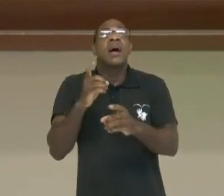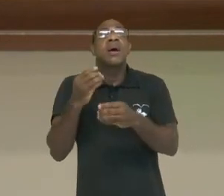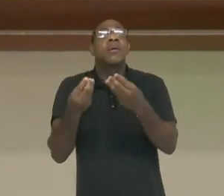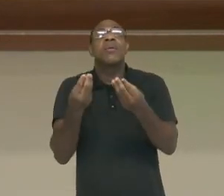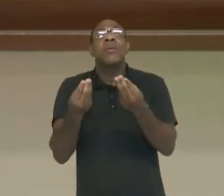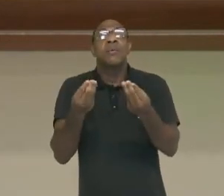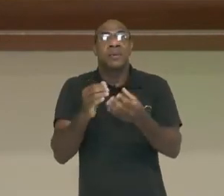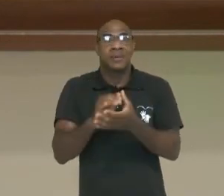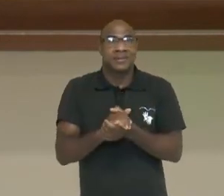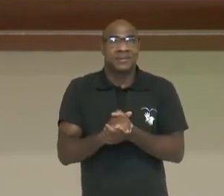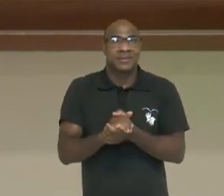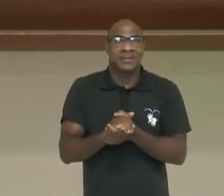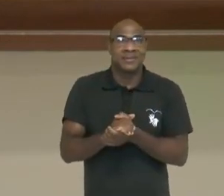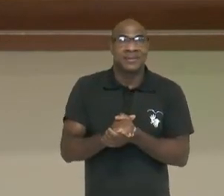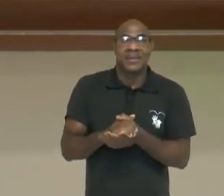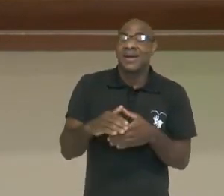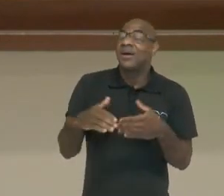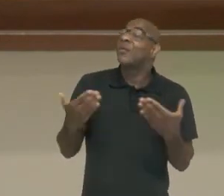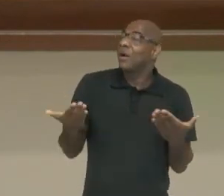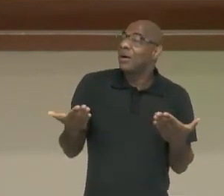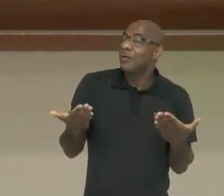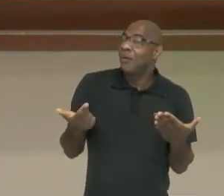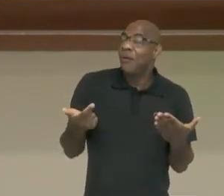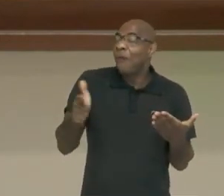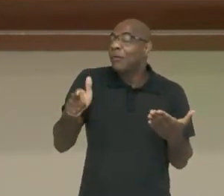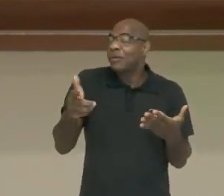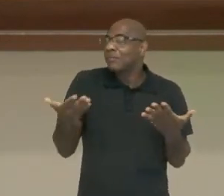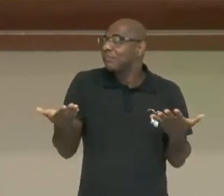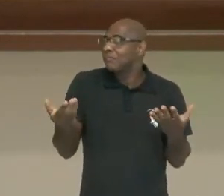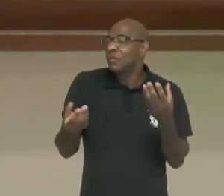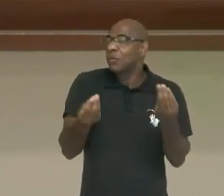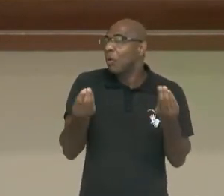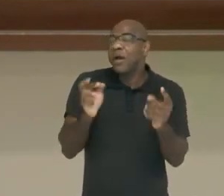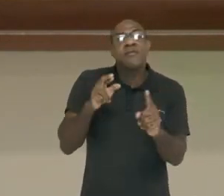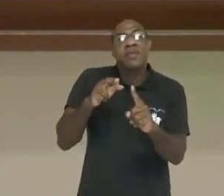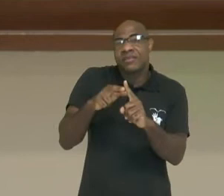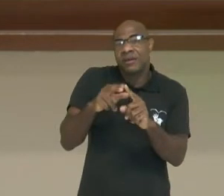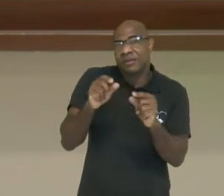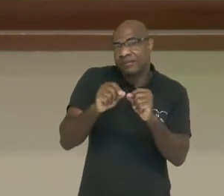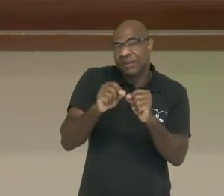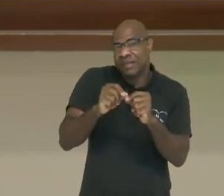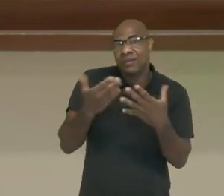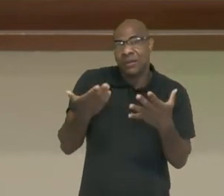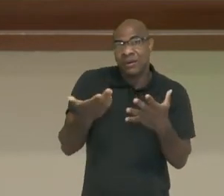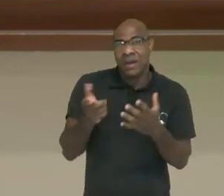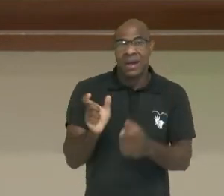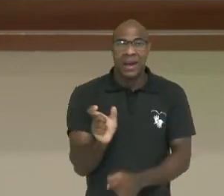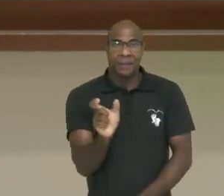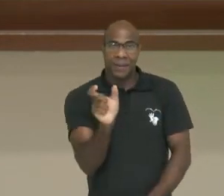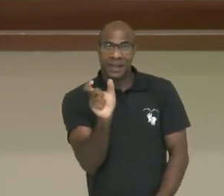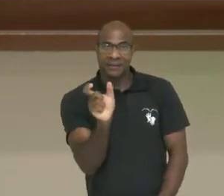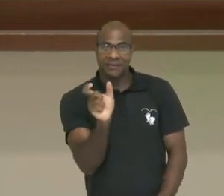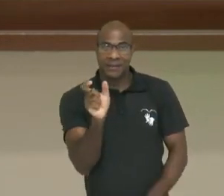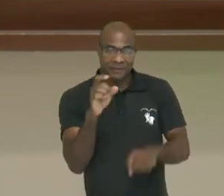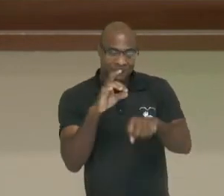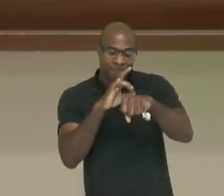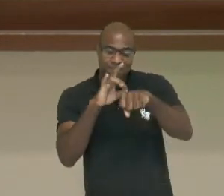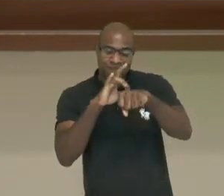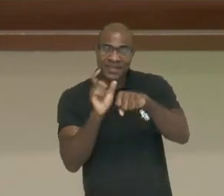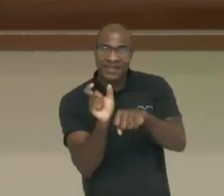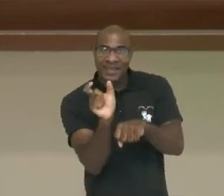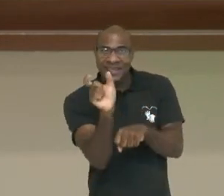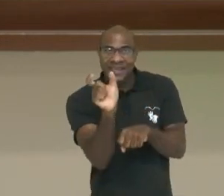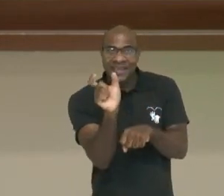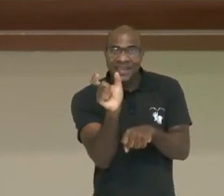como eu falei daquele trecho ali que te leu, naquela pequena notícia, aquele primeiro parágrafo ali, o lead da notícia. Ele está se retomando alguma